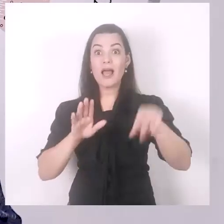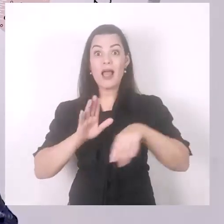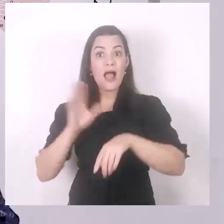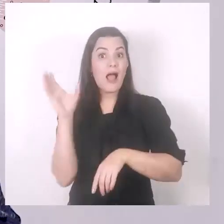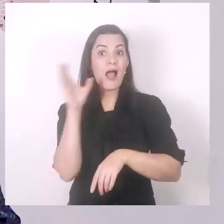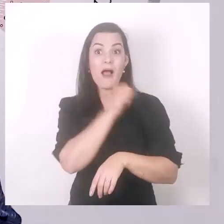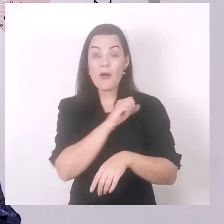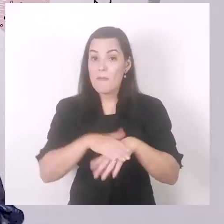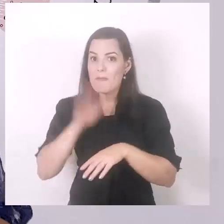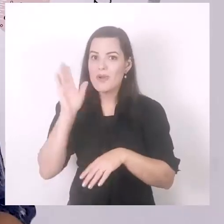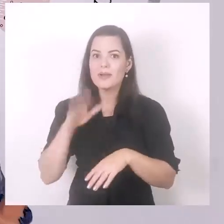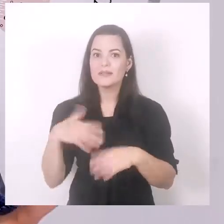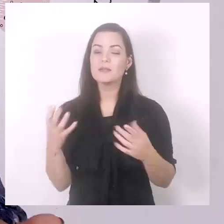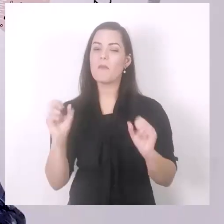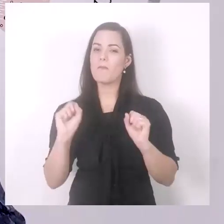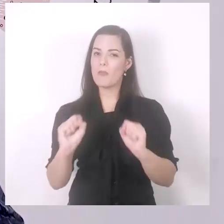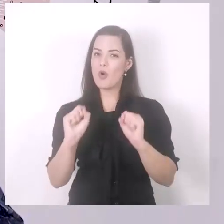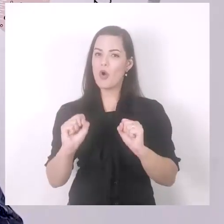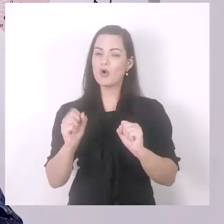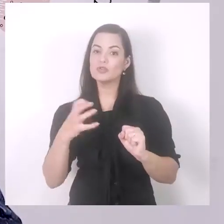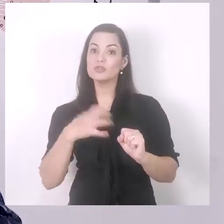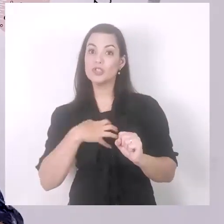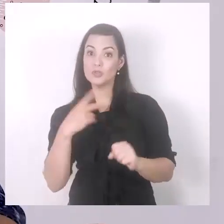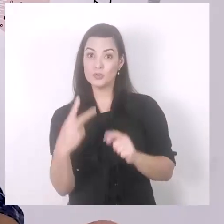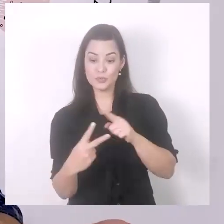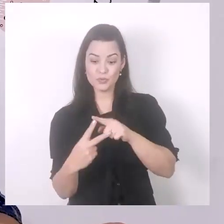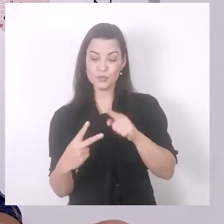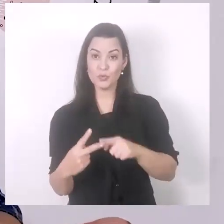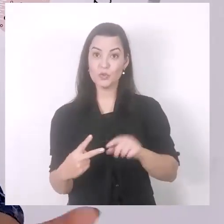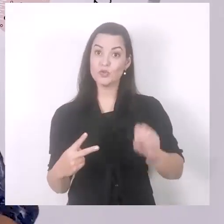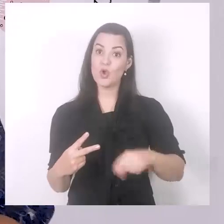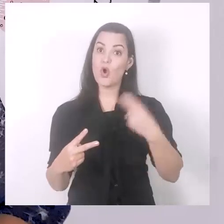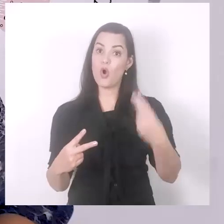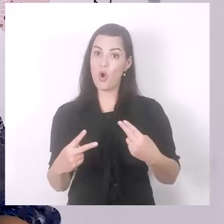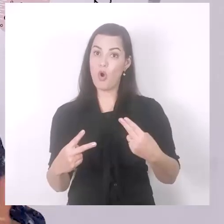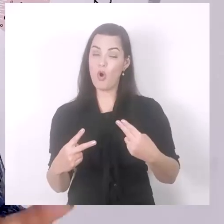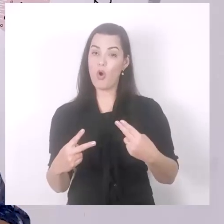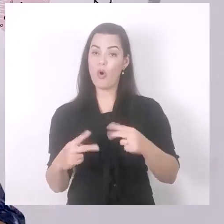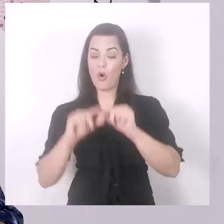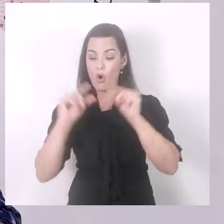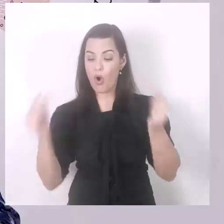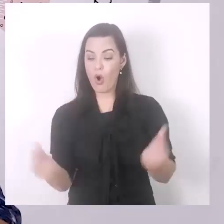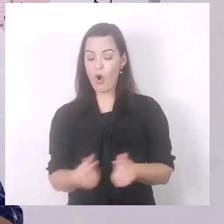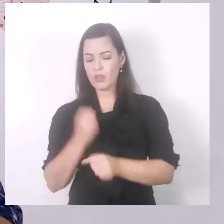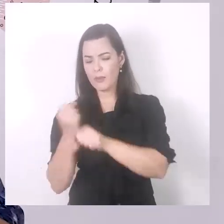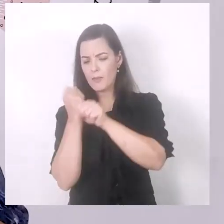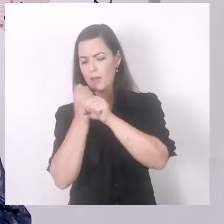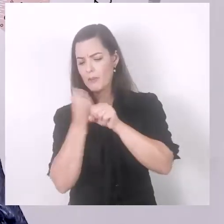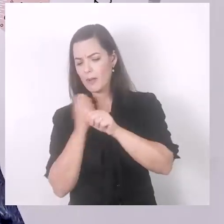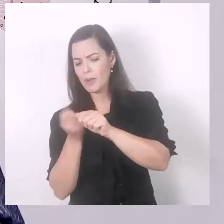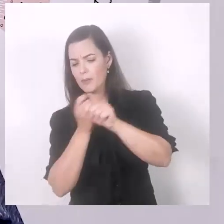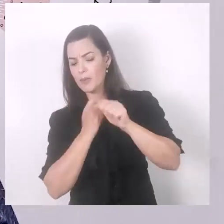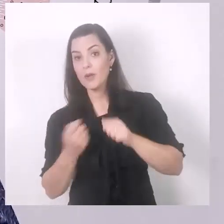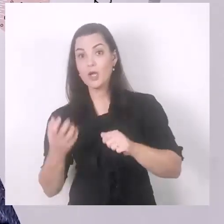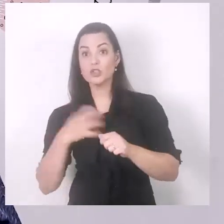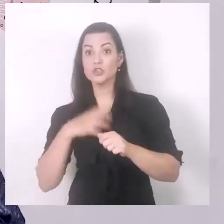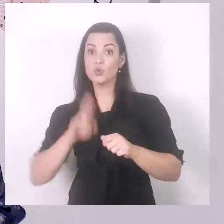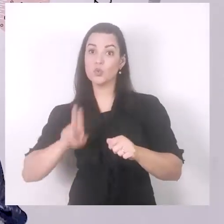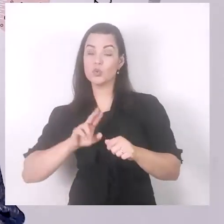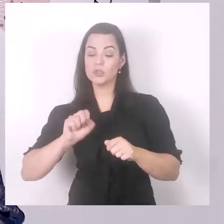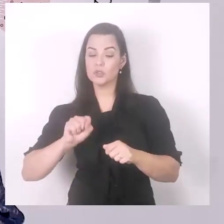duas formas, turma. Ou vocês constroem essa roda, essa transformação na roda com